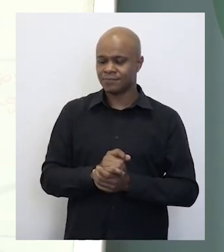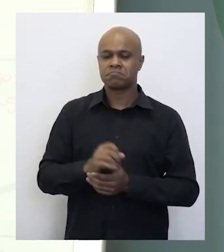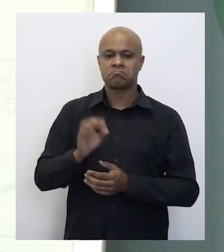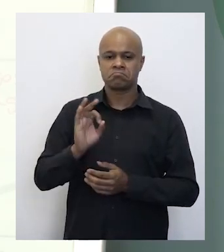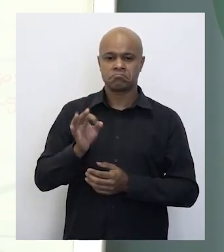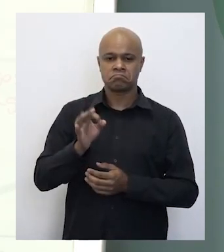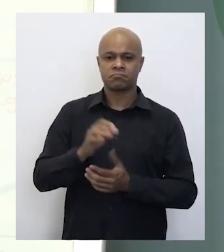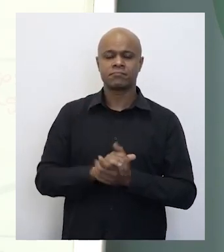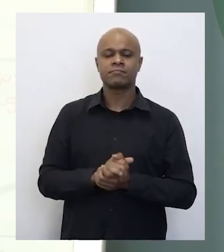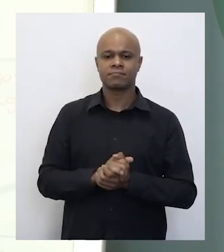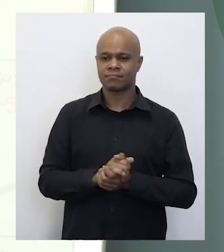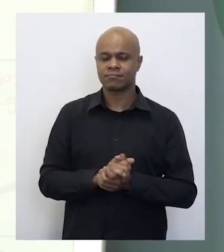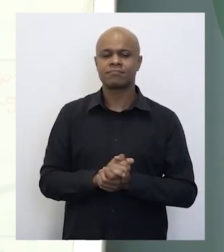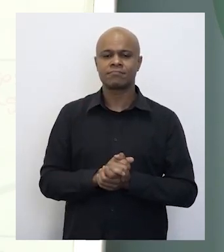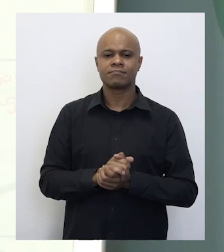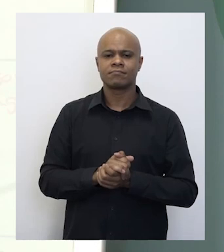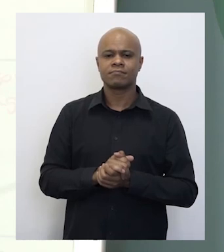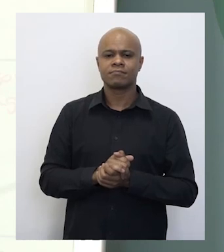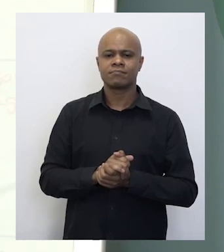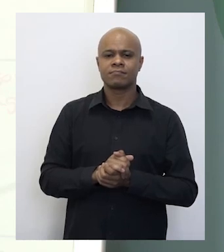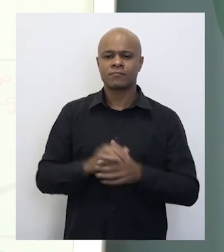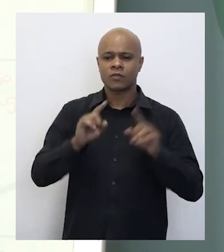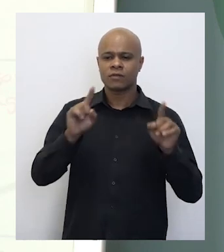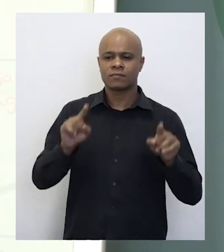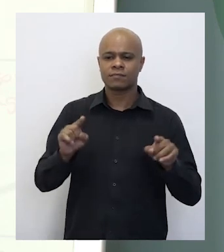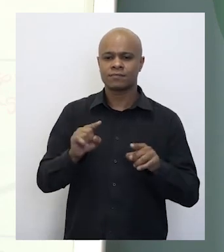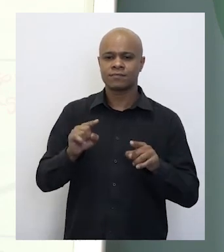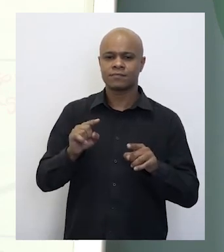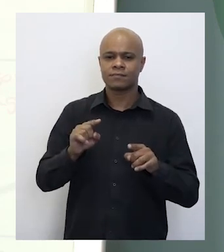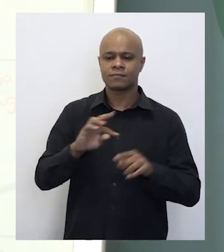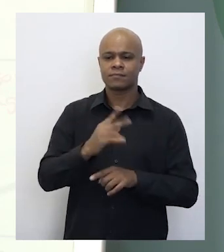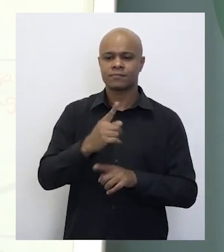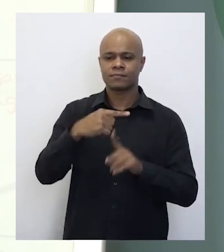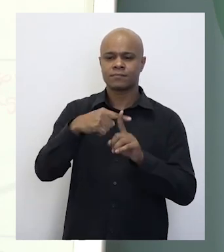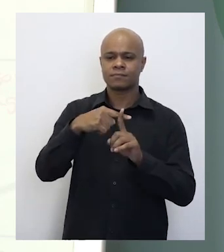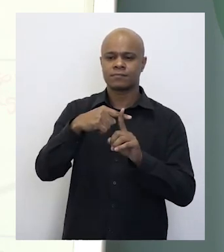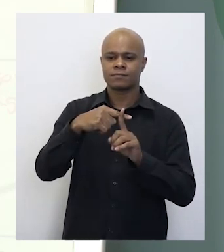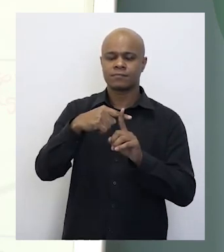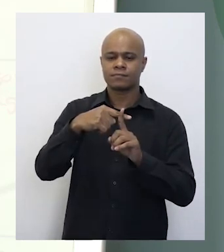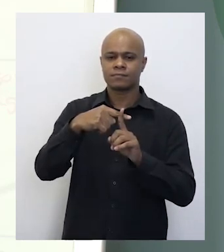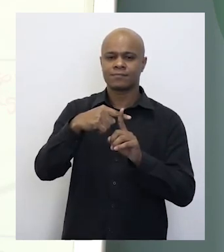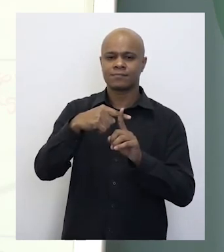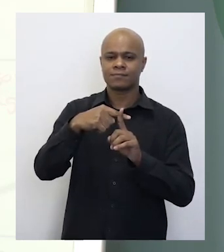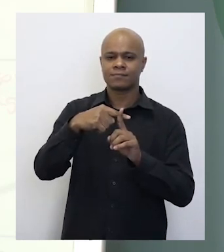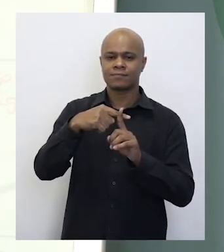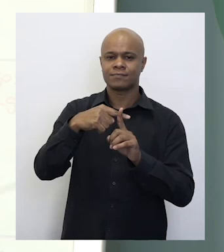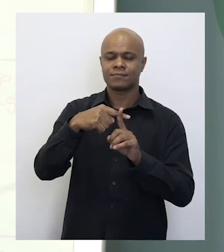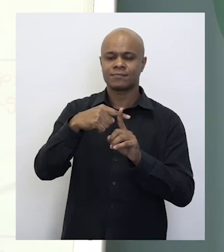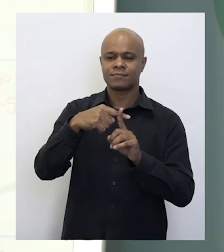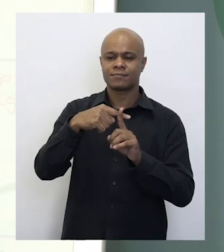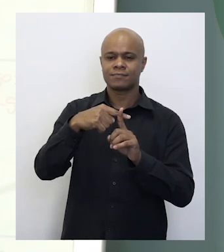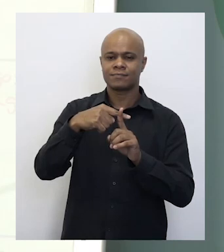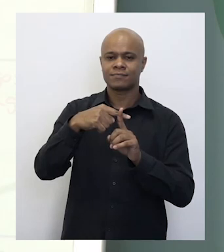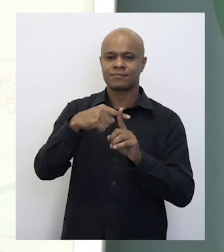concentração. Lembre-se que quando nós colocamos colchete, é a simbologia de concentração, né? Então, entre